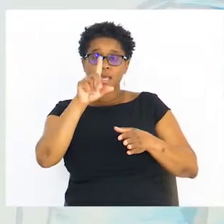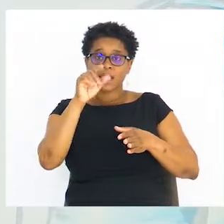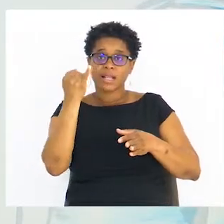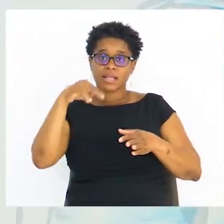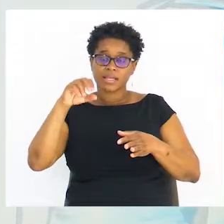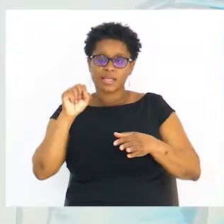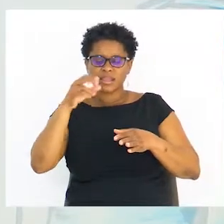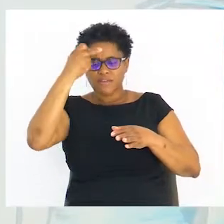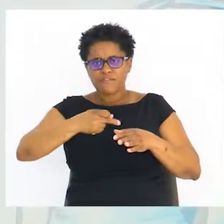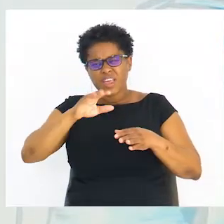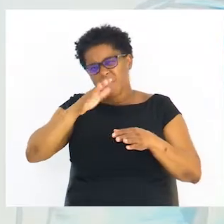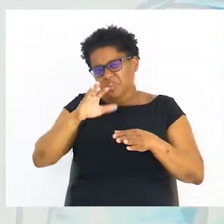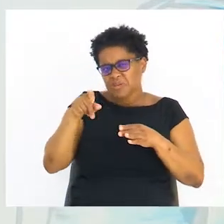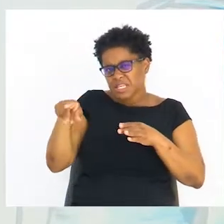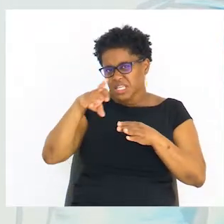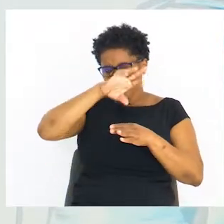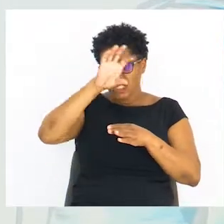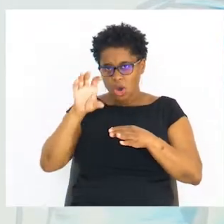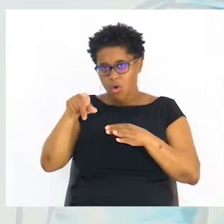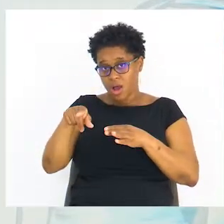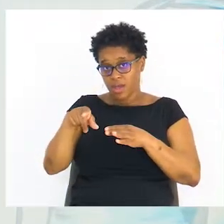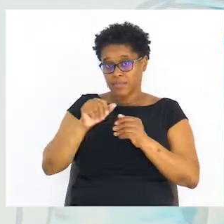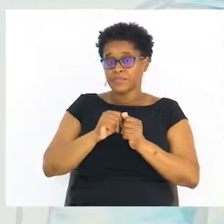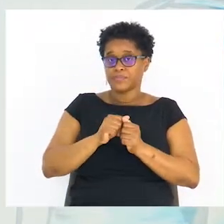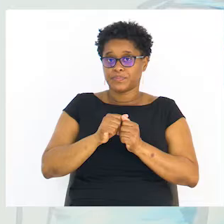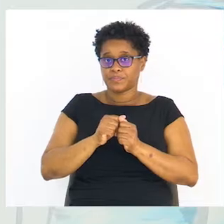ou menos nesta região,